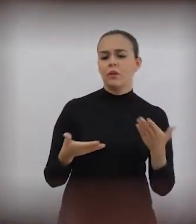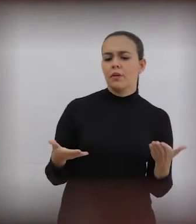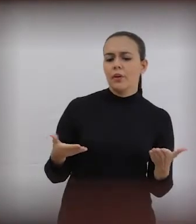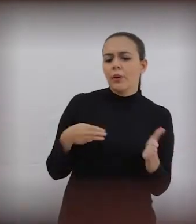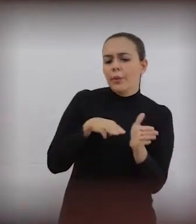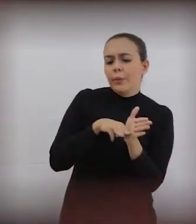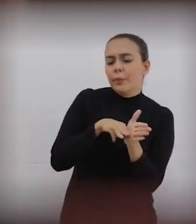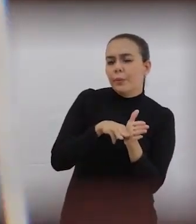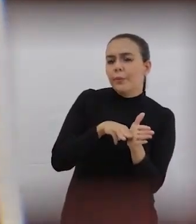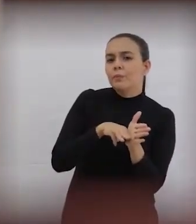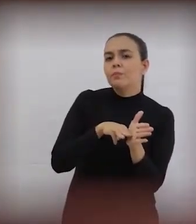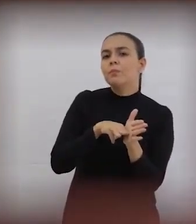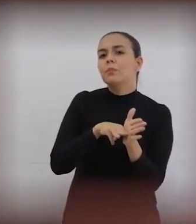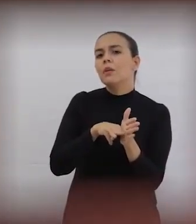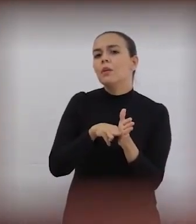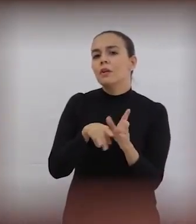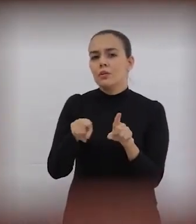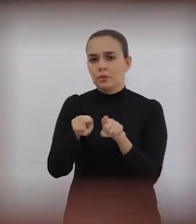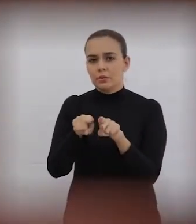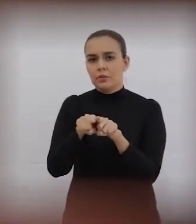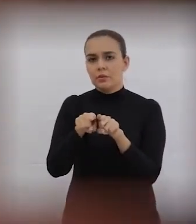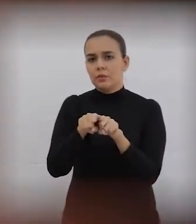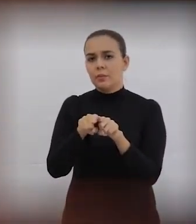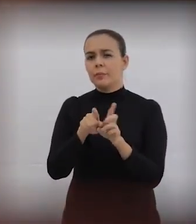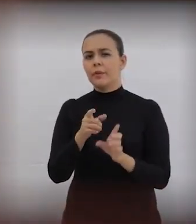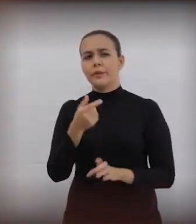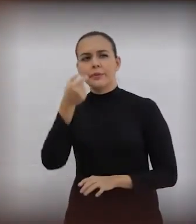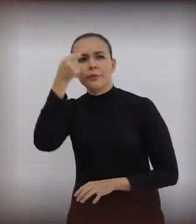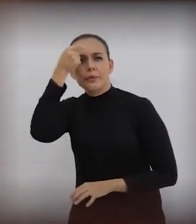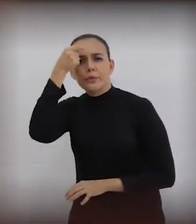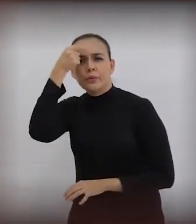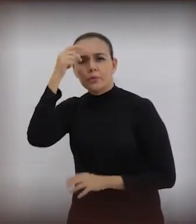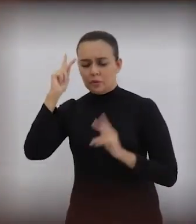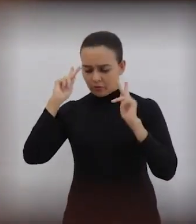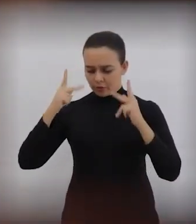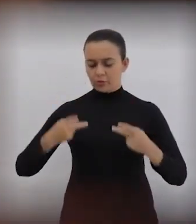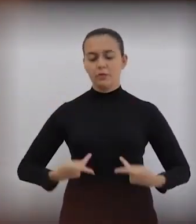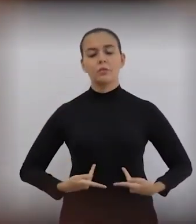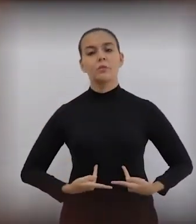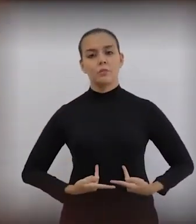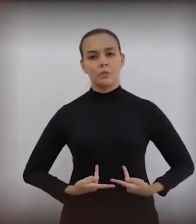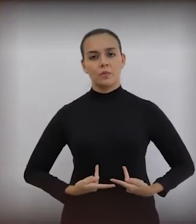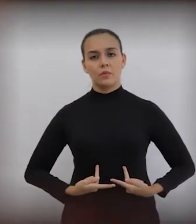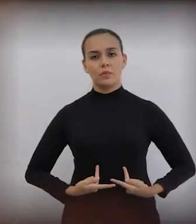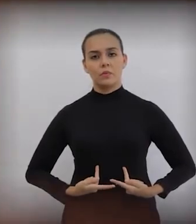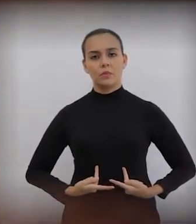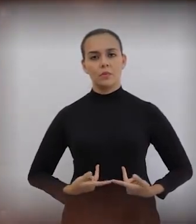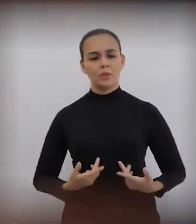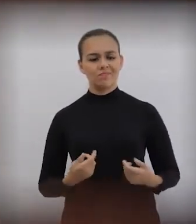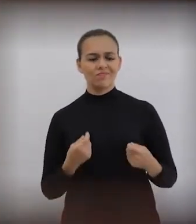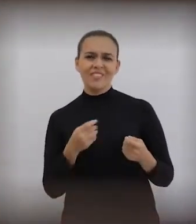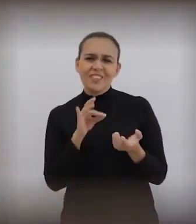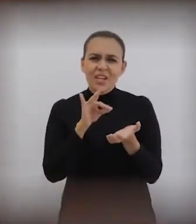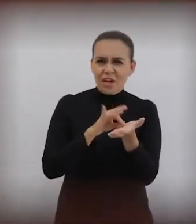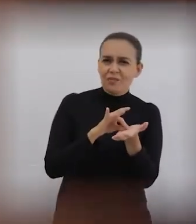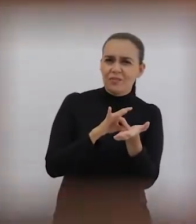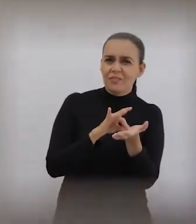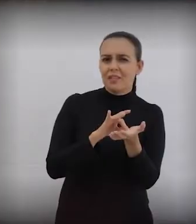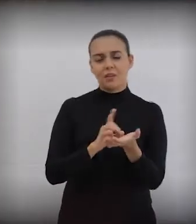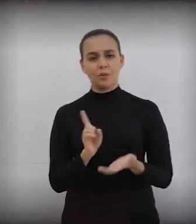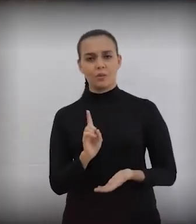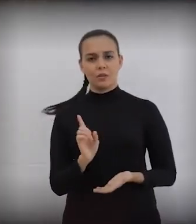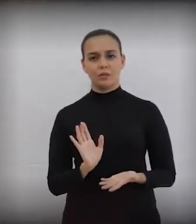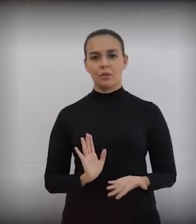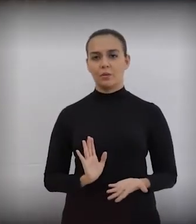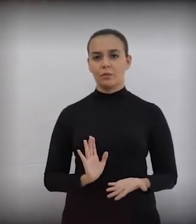verificado pelo método científico e atestado pela racionalidade humana é estabelecido como verdade, como